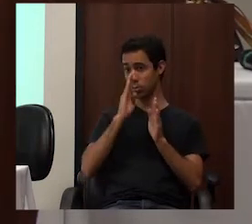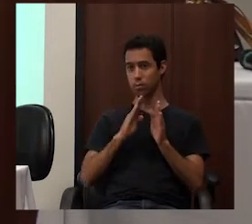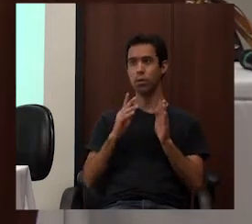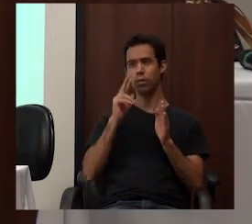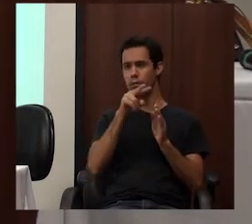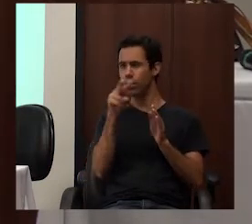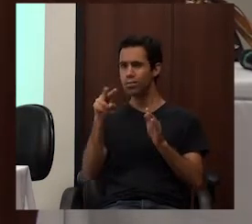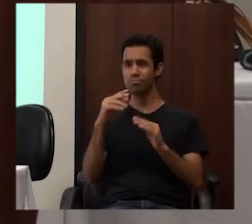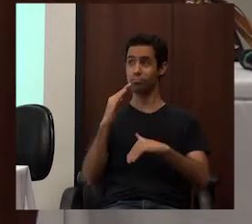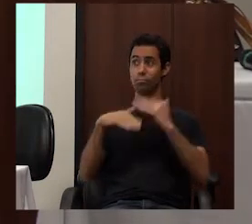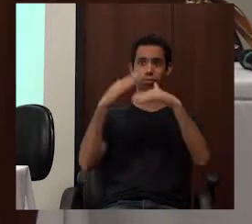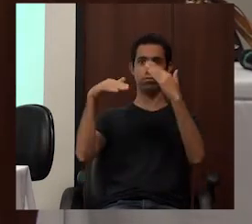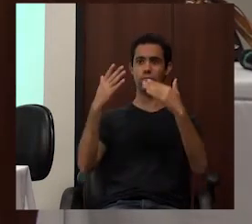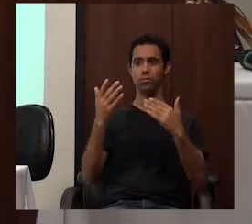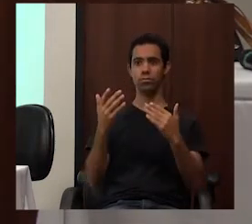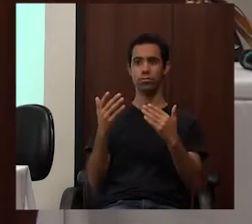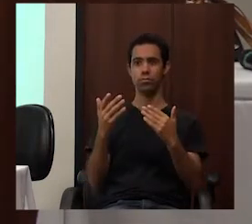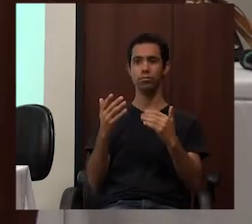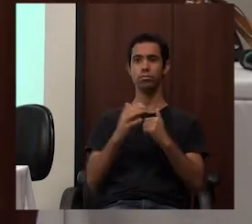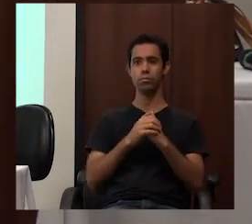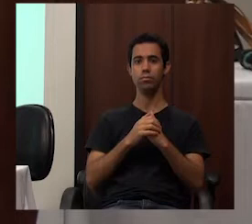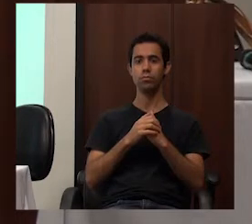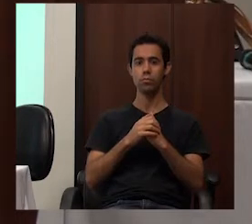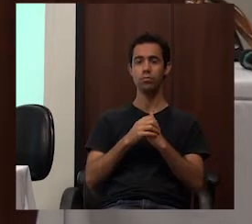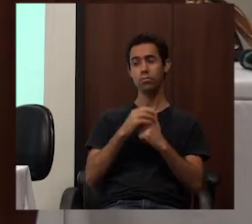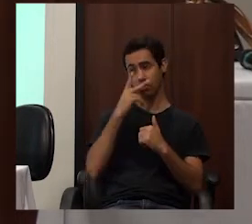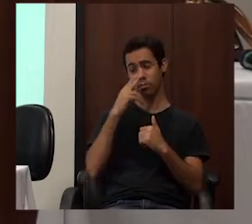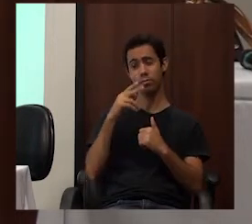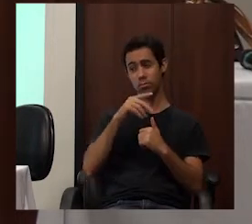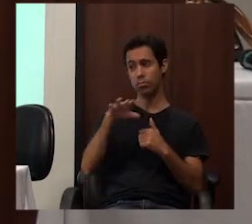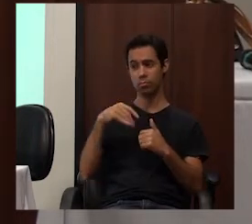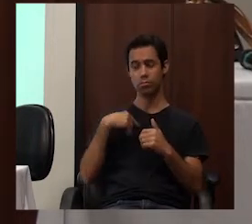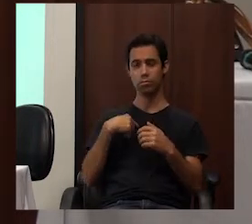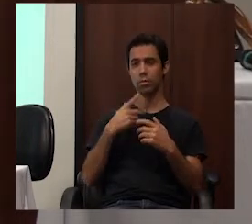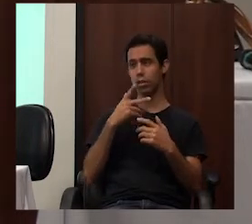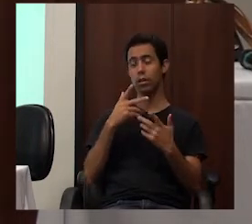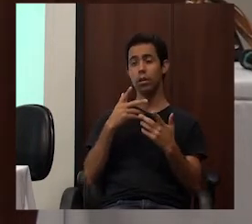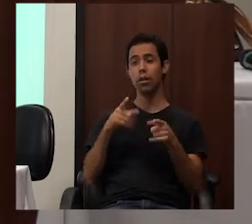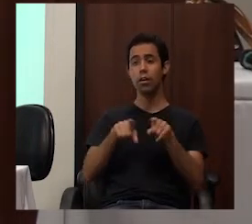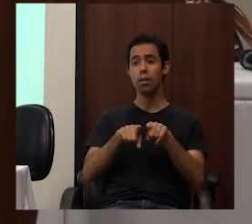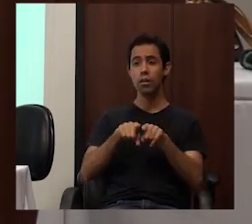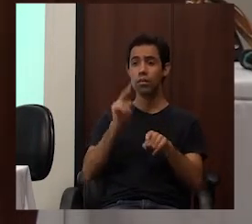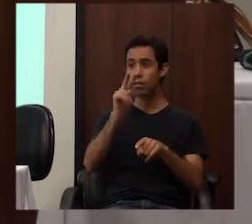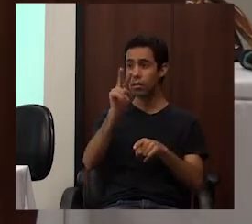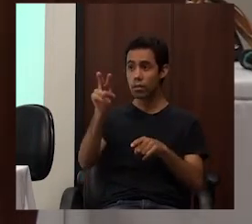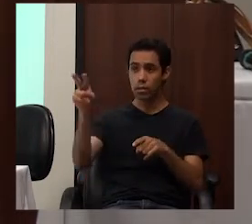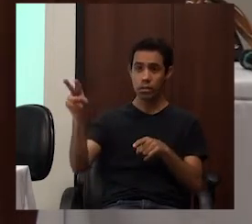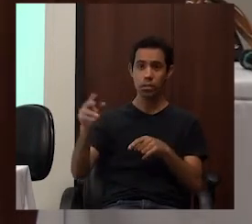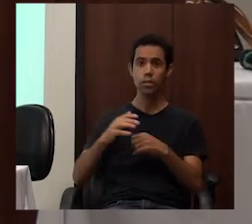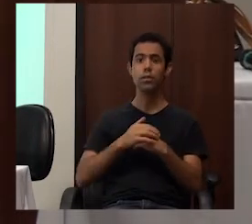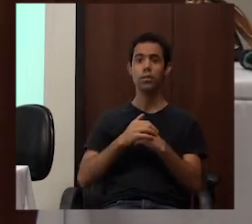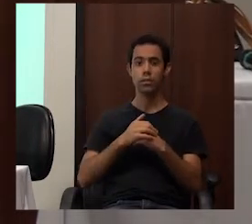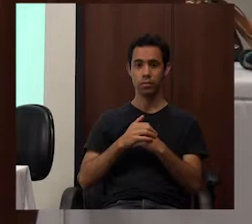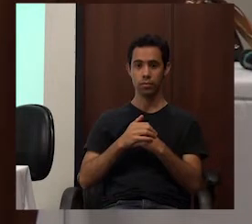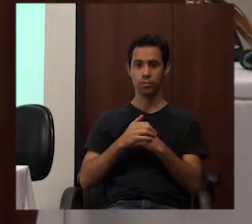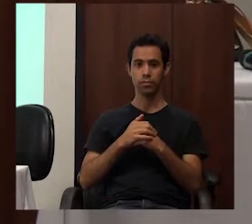evoluído, mas a gente tem que superar a questão da formalidade e chegar para a materialidade, para a